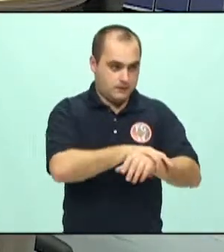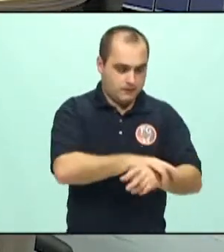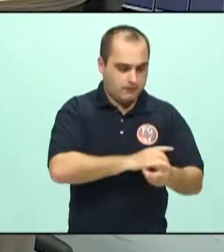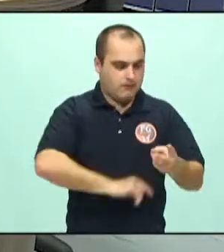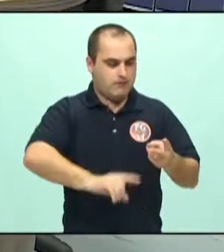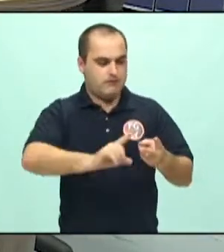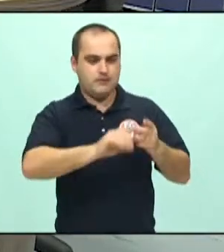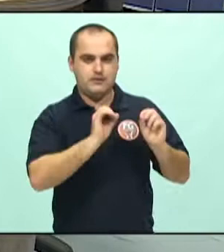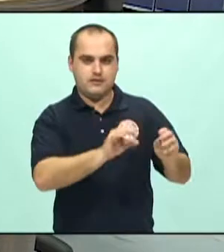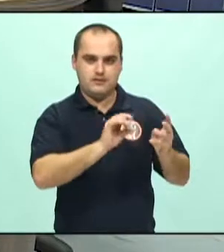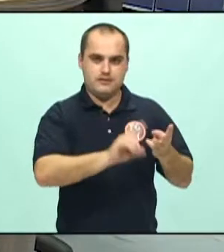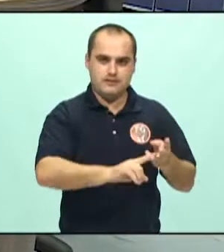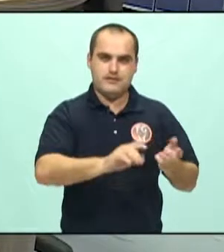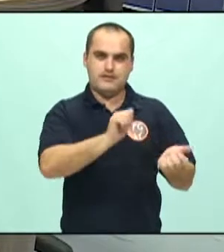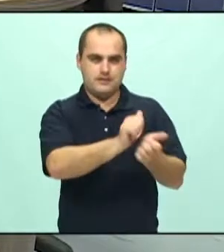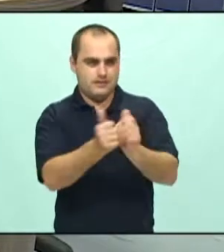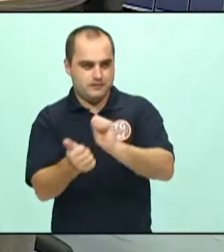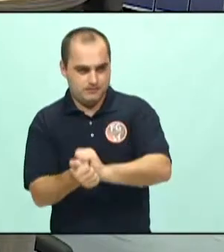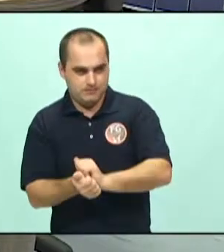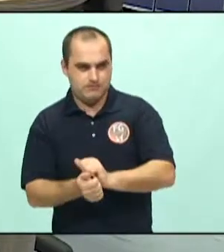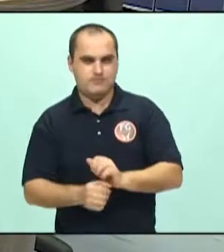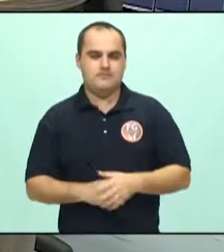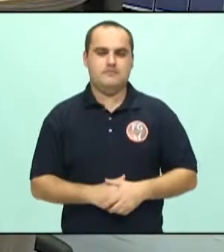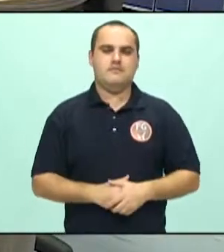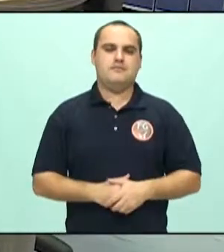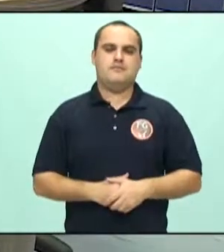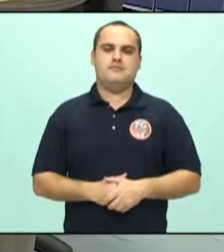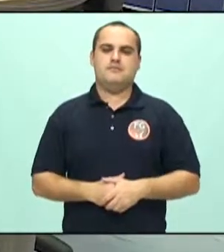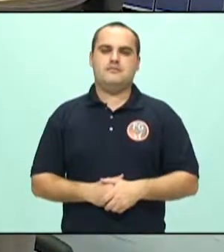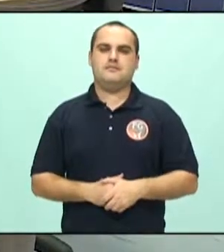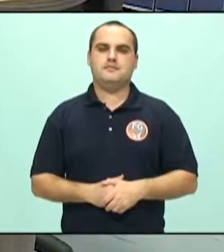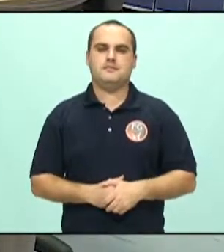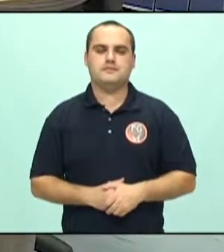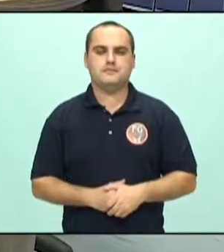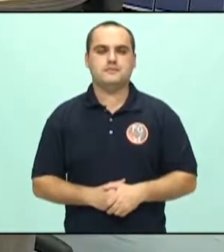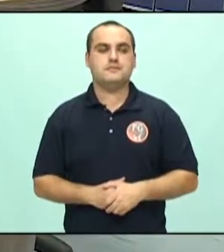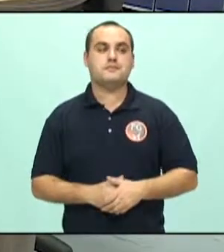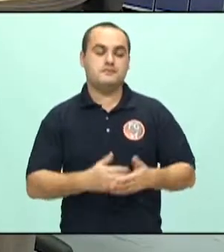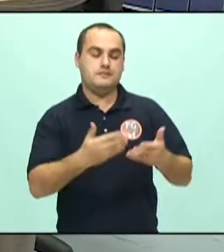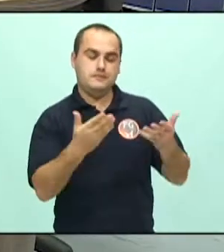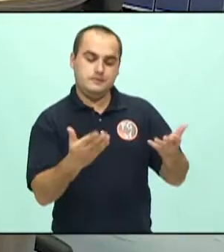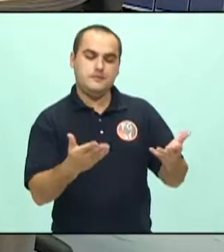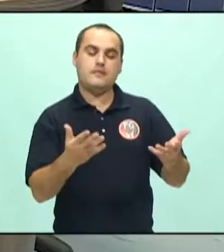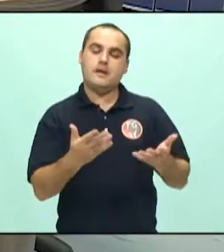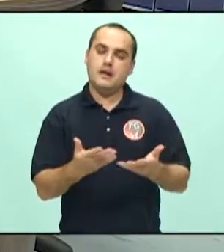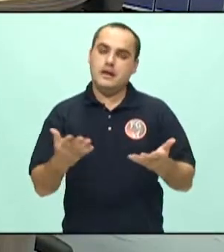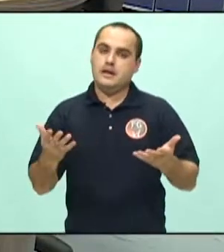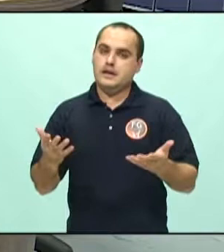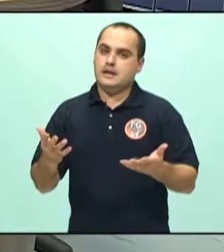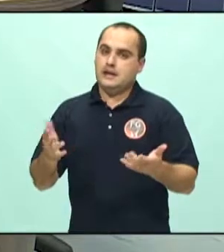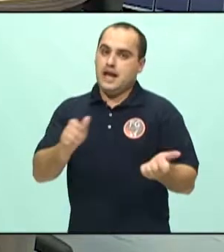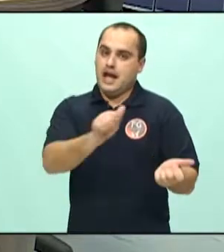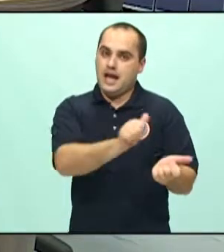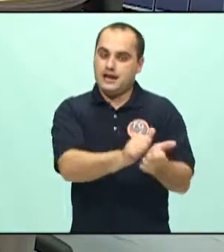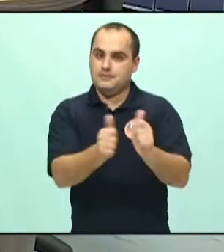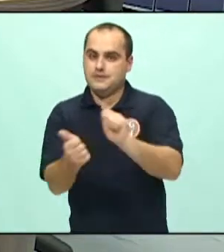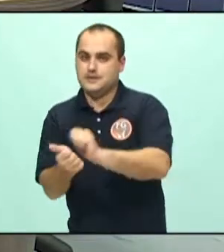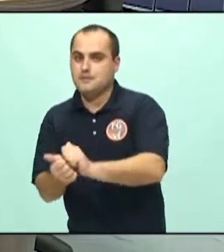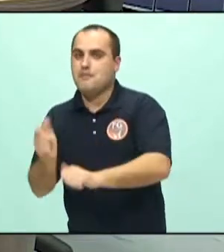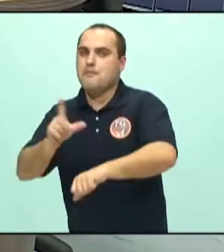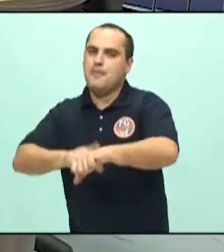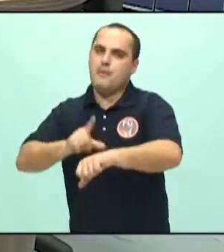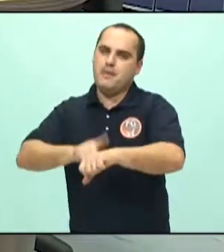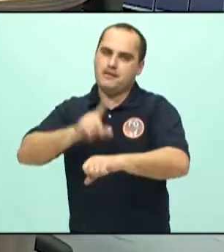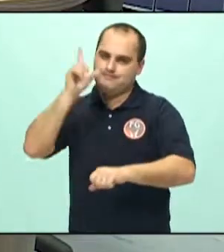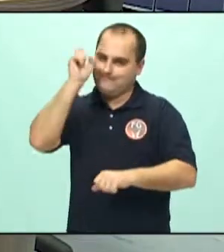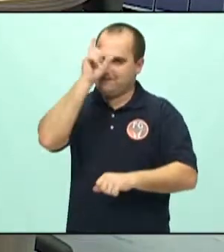educação e adaptação a novas tecnologias. As adaptações, eu acho que é sempre os momentos mais